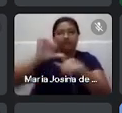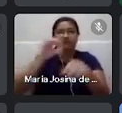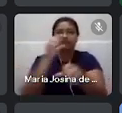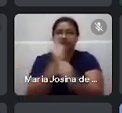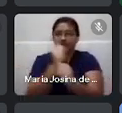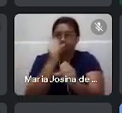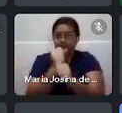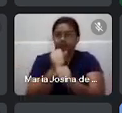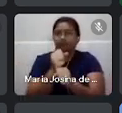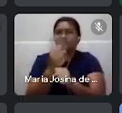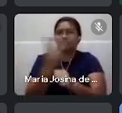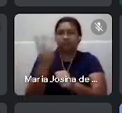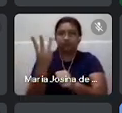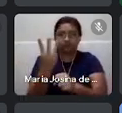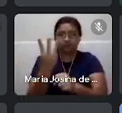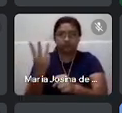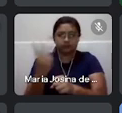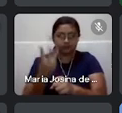notas de vocês